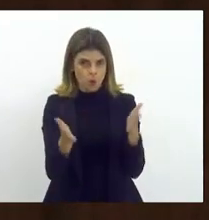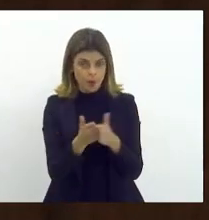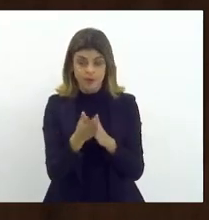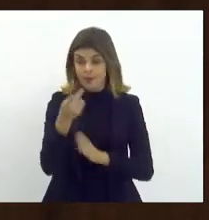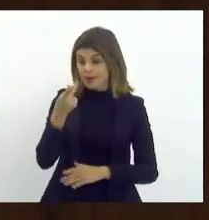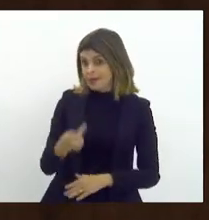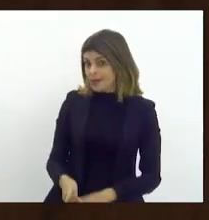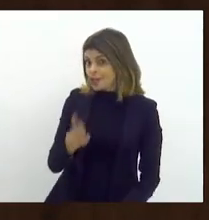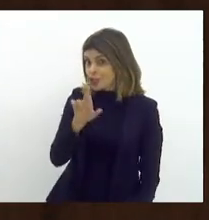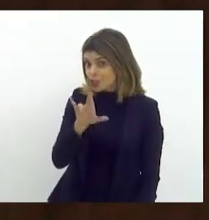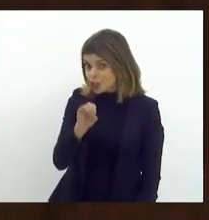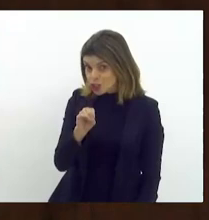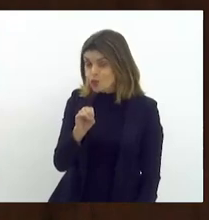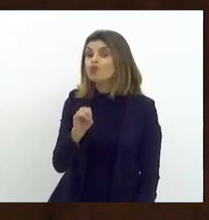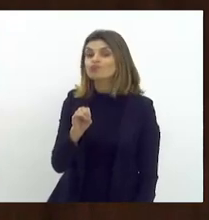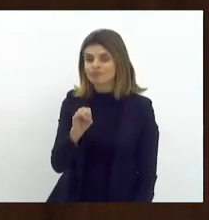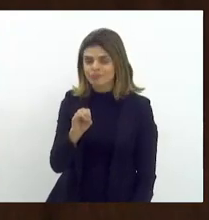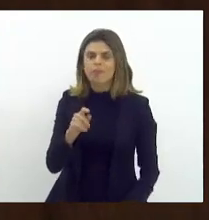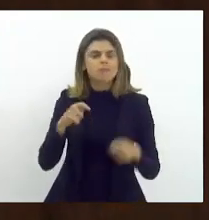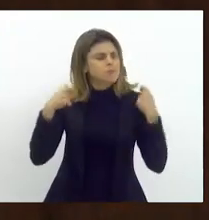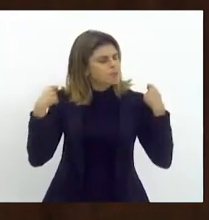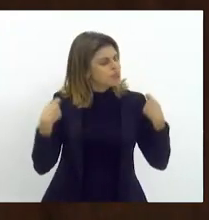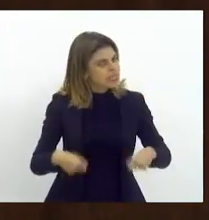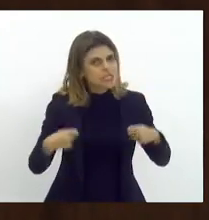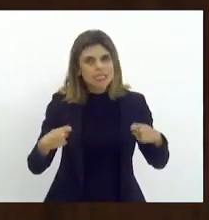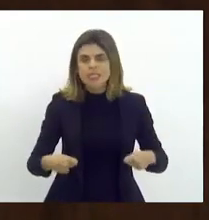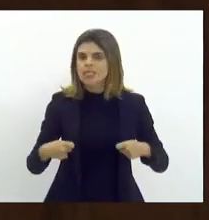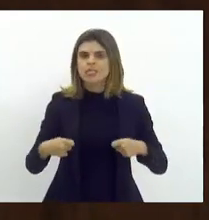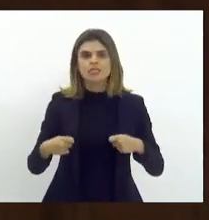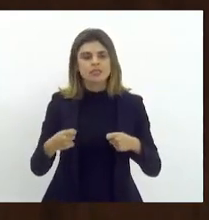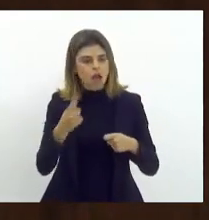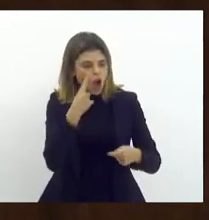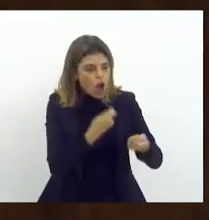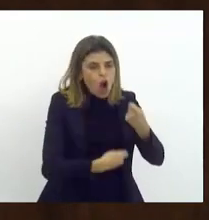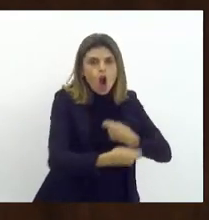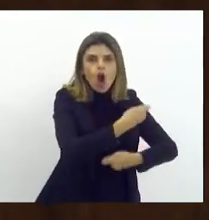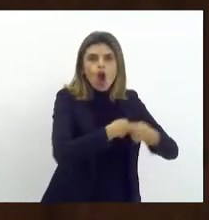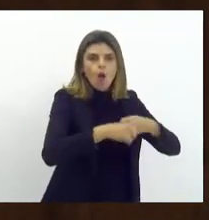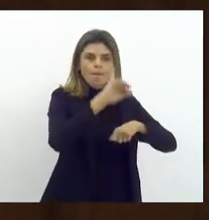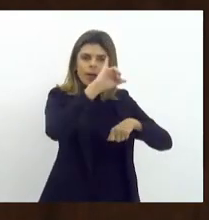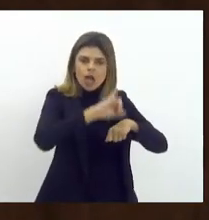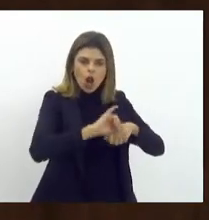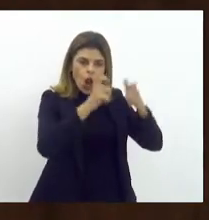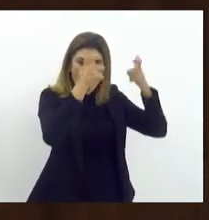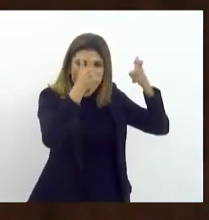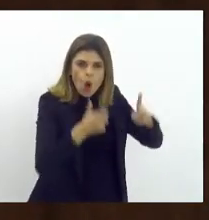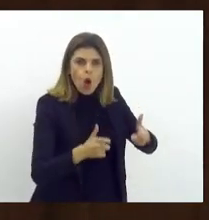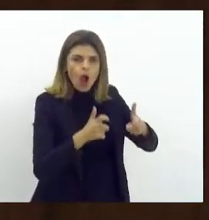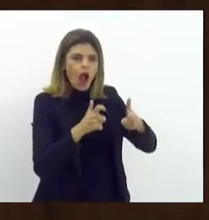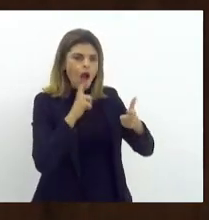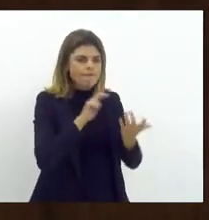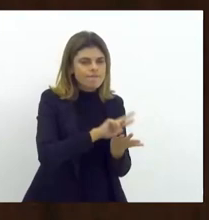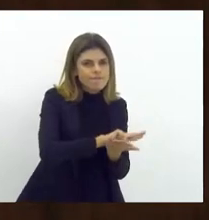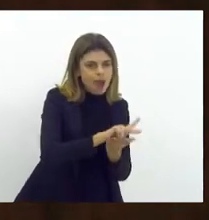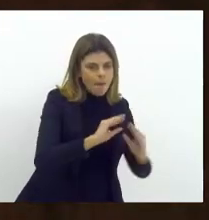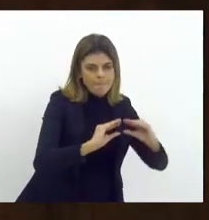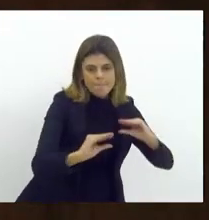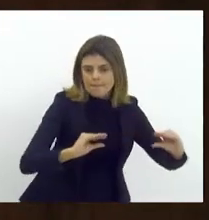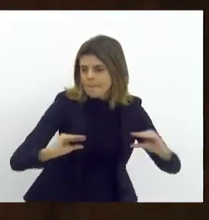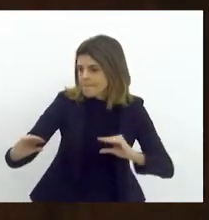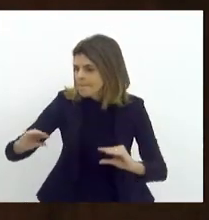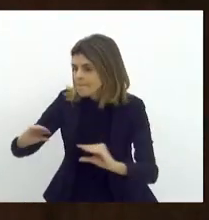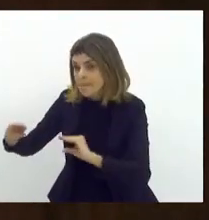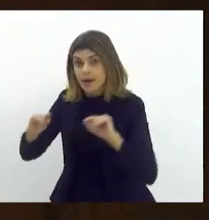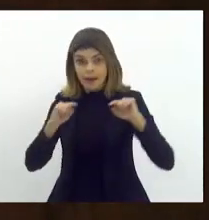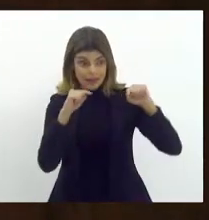estado do Rio de Janeiro precisa fazer com que essa economia local seja diversificada e nesse